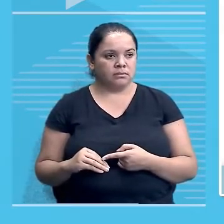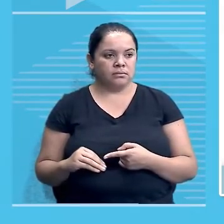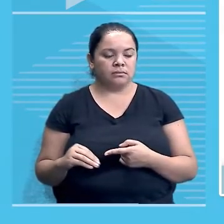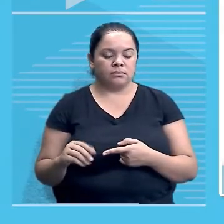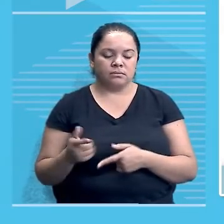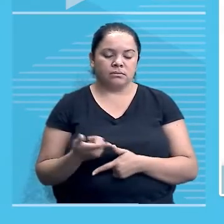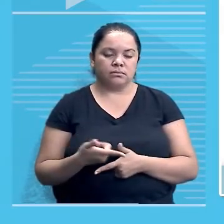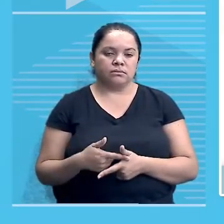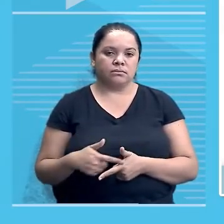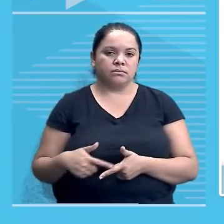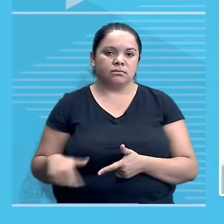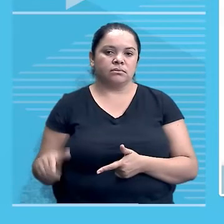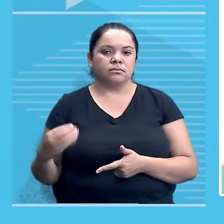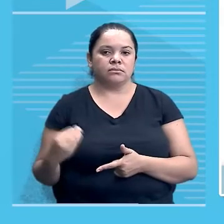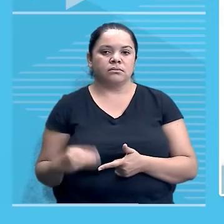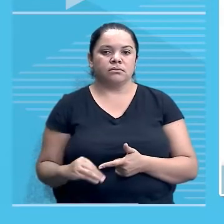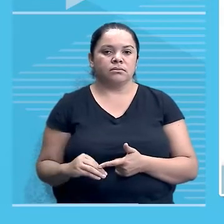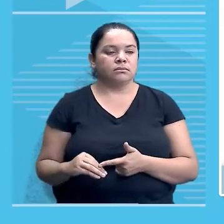dividida pela